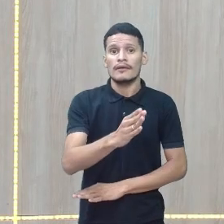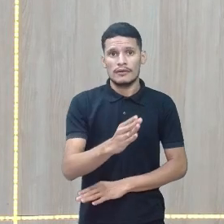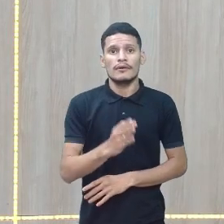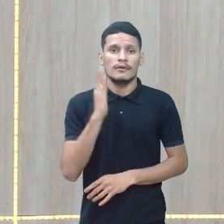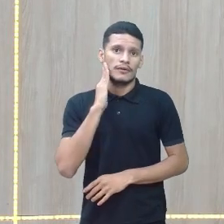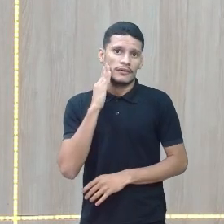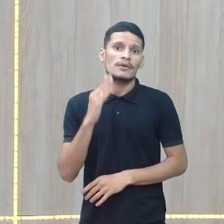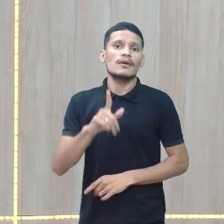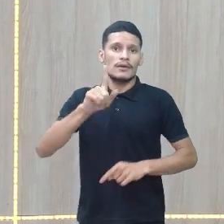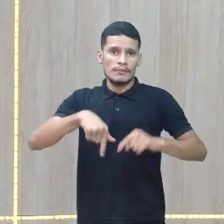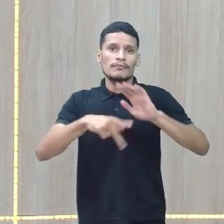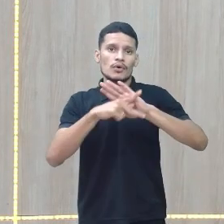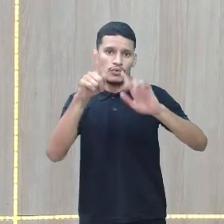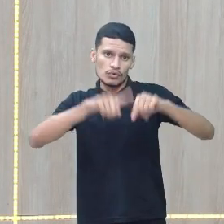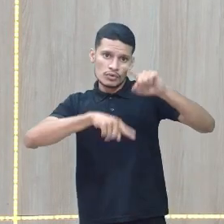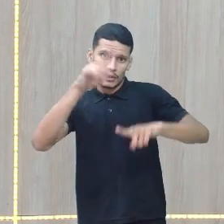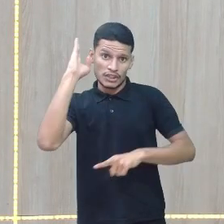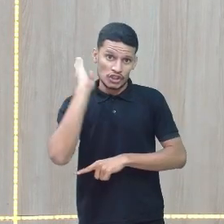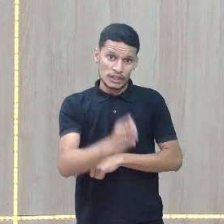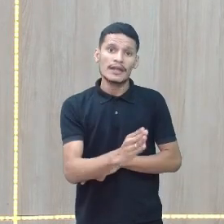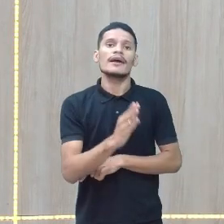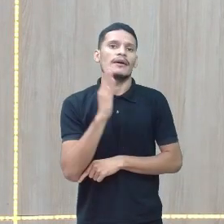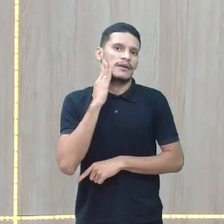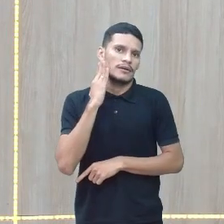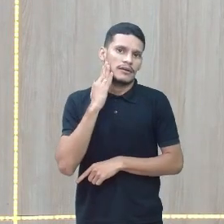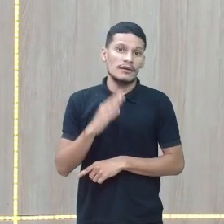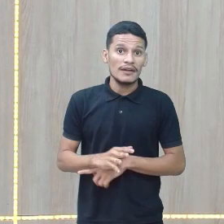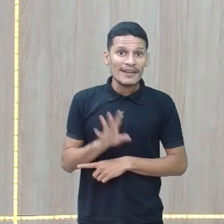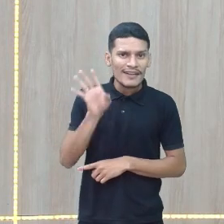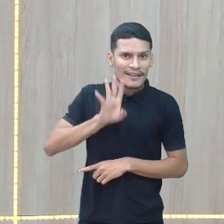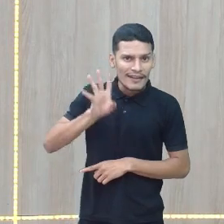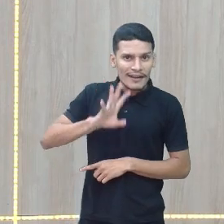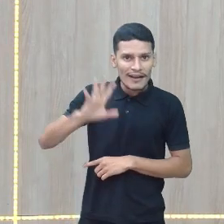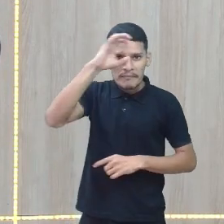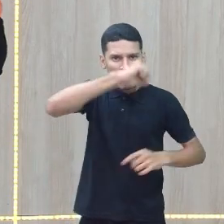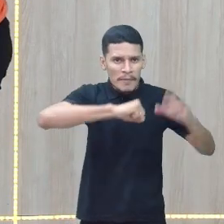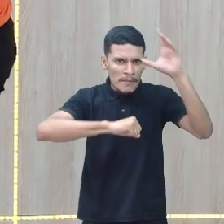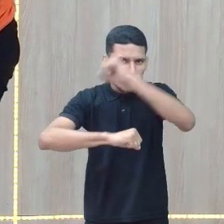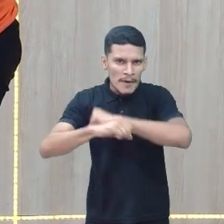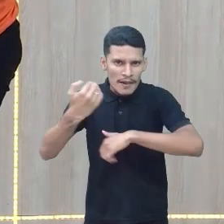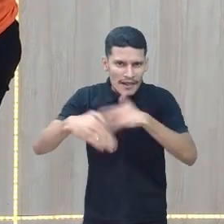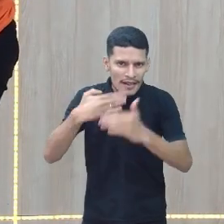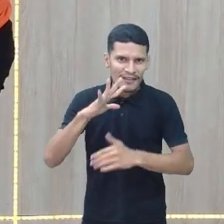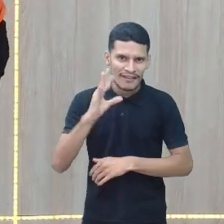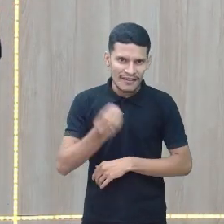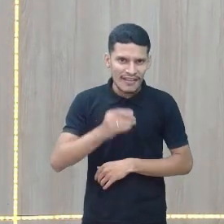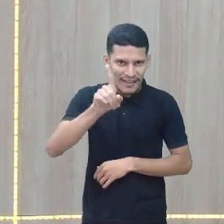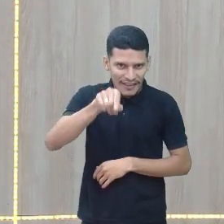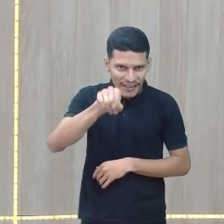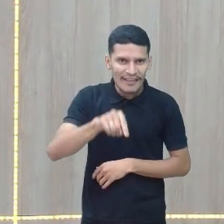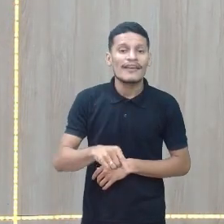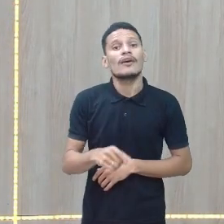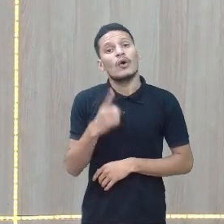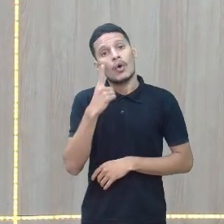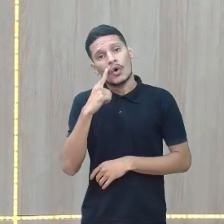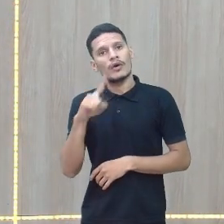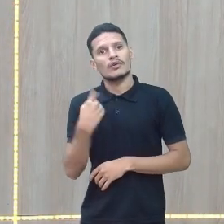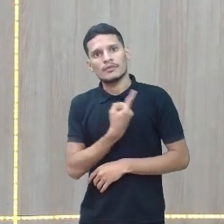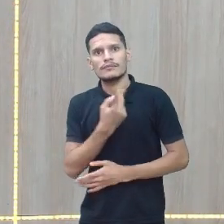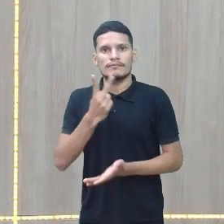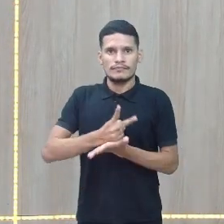é um objeto direto. Não é legal estudar, construir conhecimento? É massa. Vamos lá, vamos